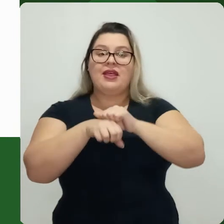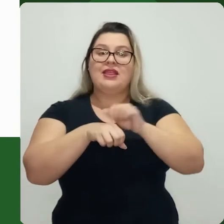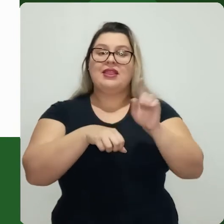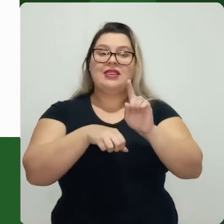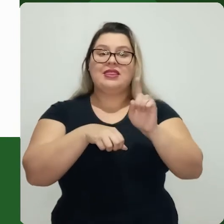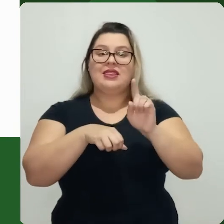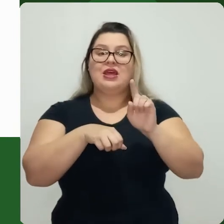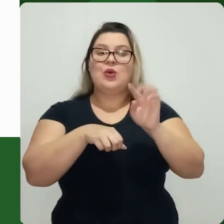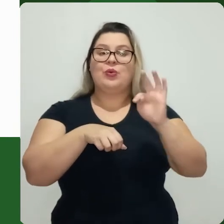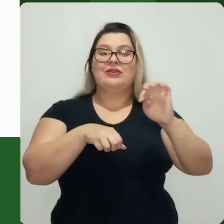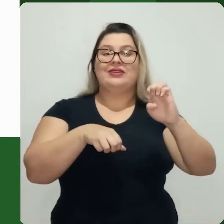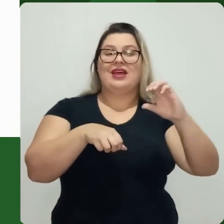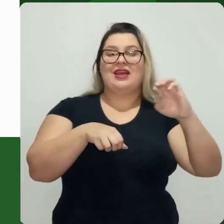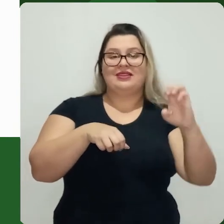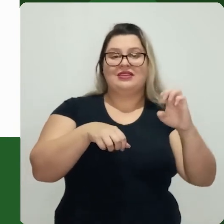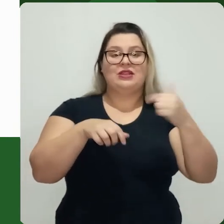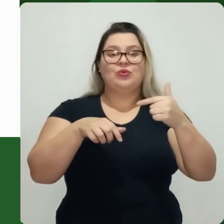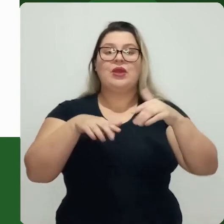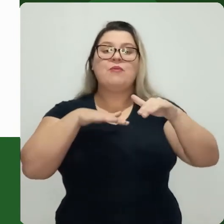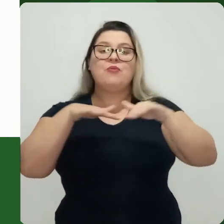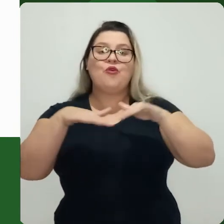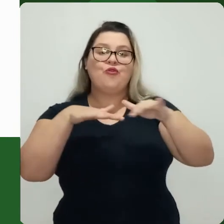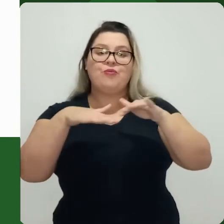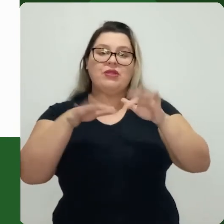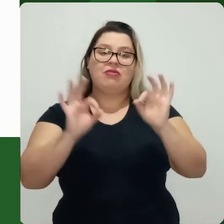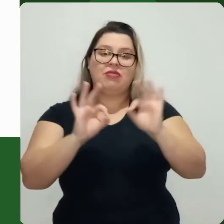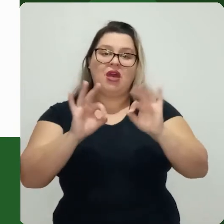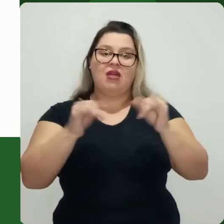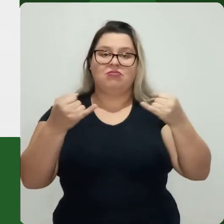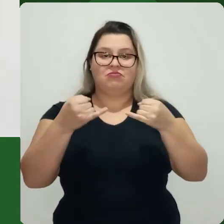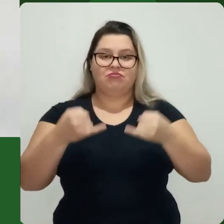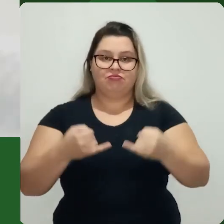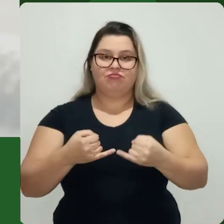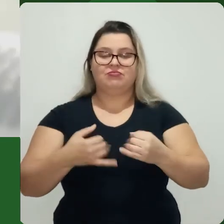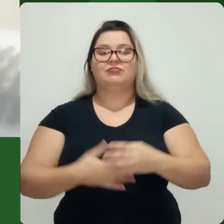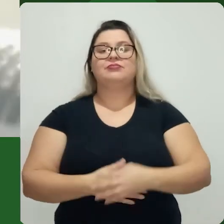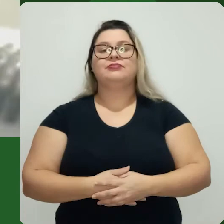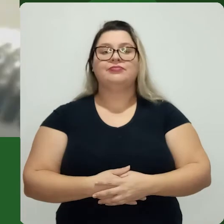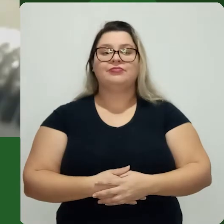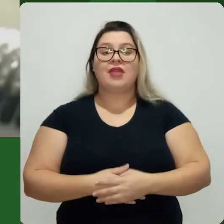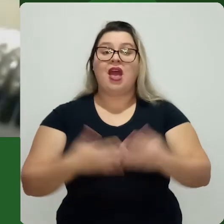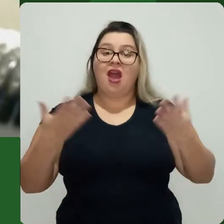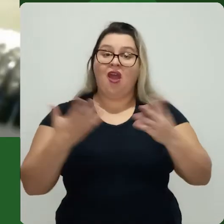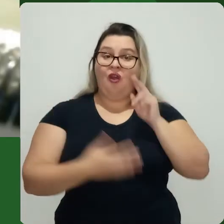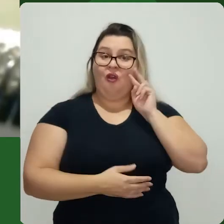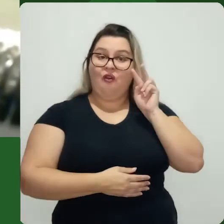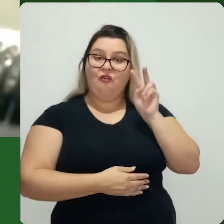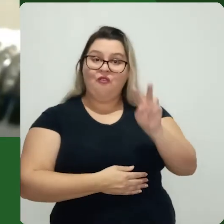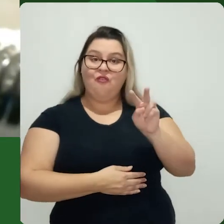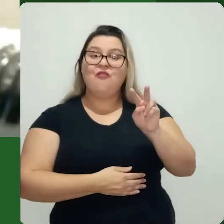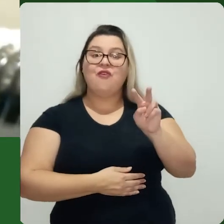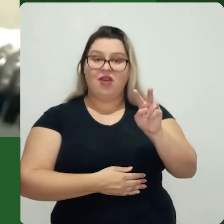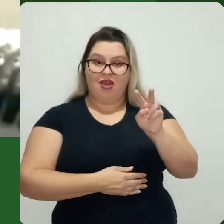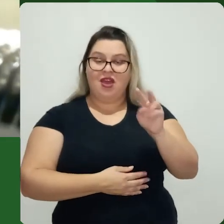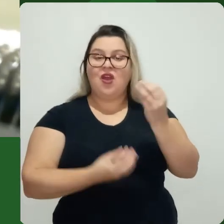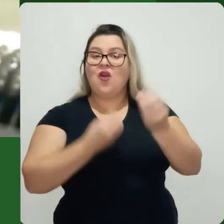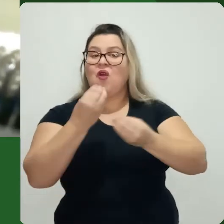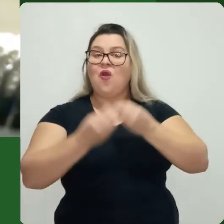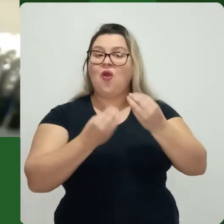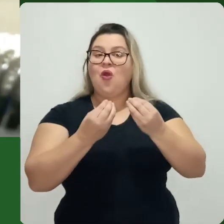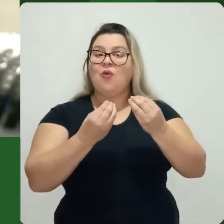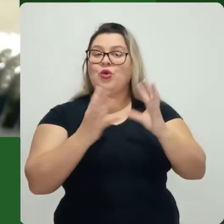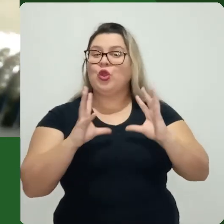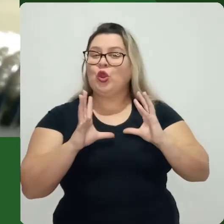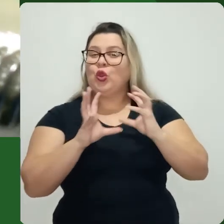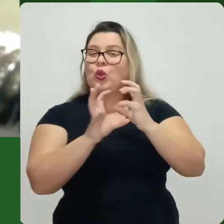tece, que não conferem movimento algum de laçada às agulhas. Vamos observar agora